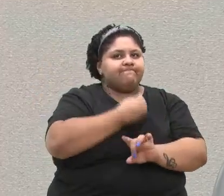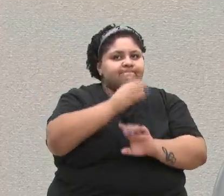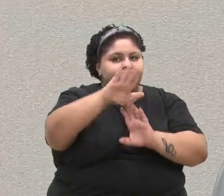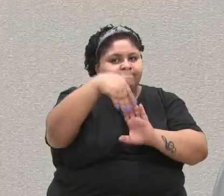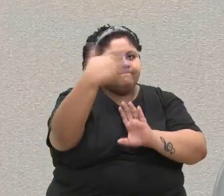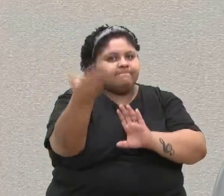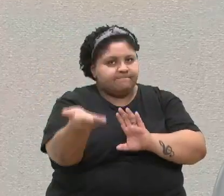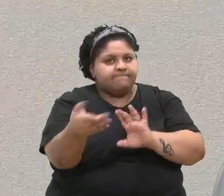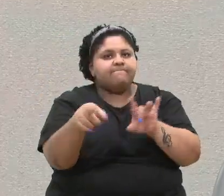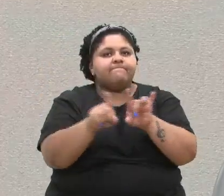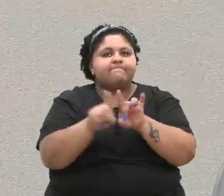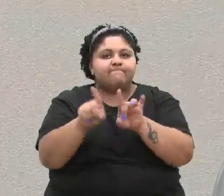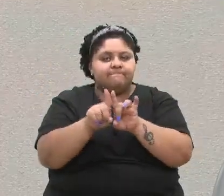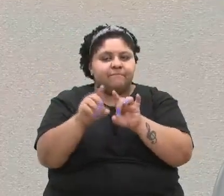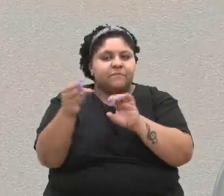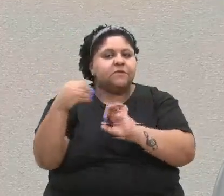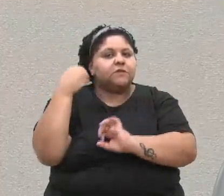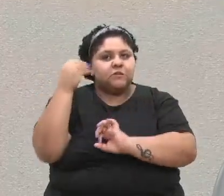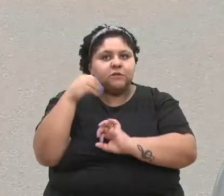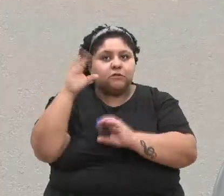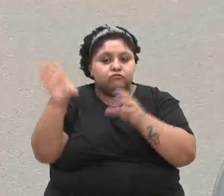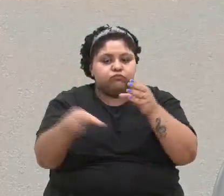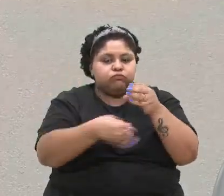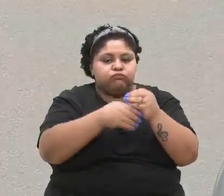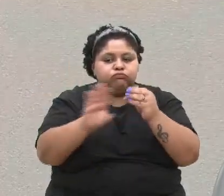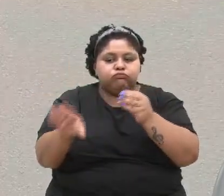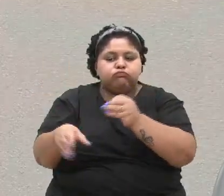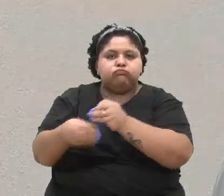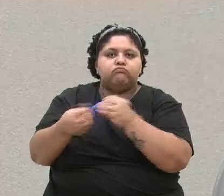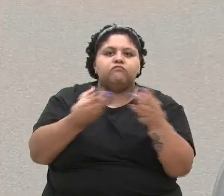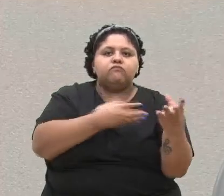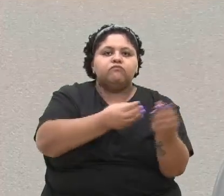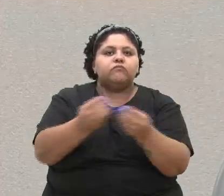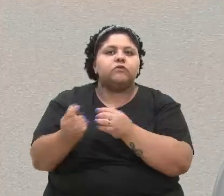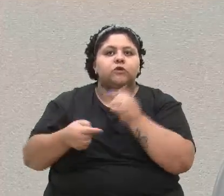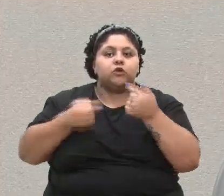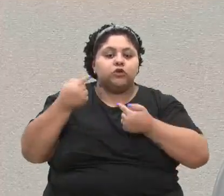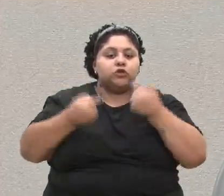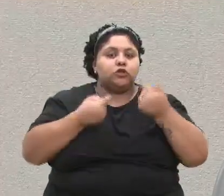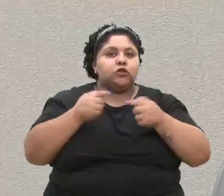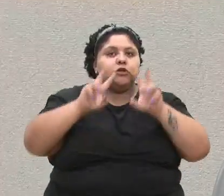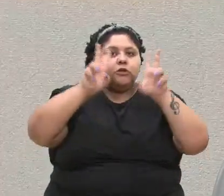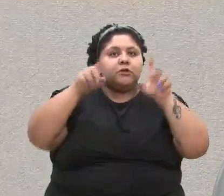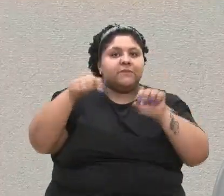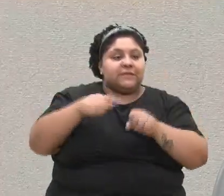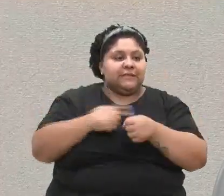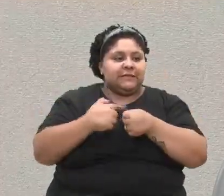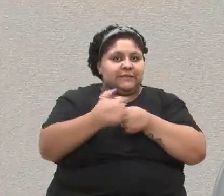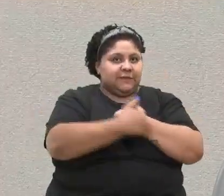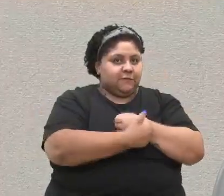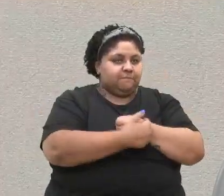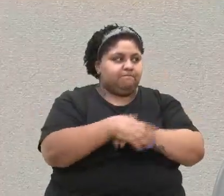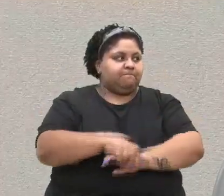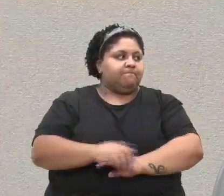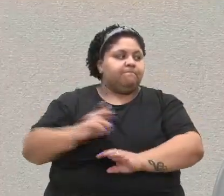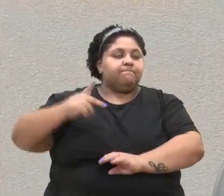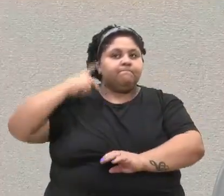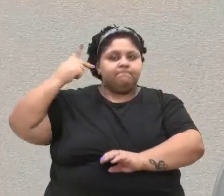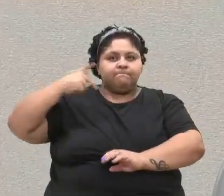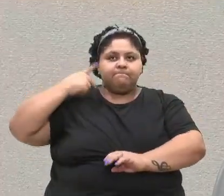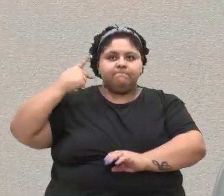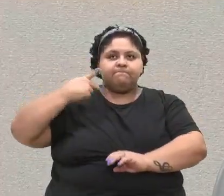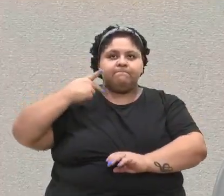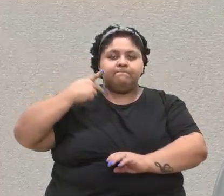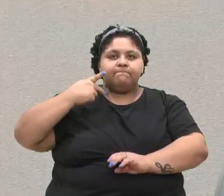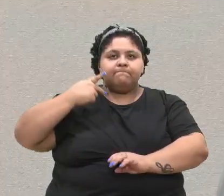senhora trouxe as experiências que somaram muito para discutir e debater temas da cidade. E, vereador Ues, o